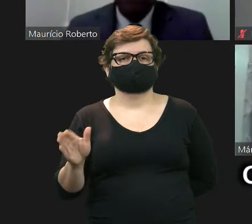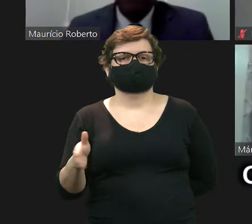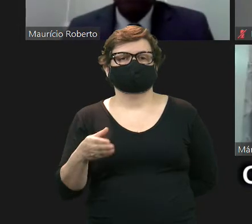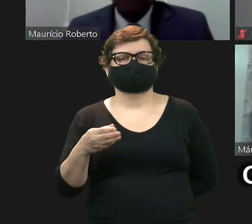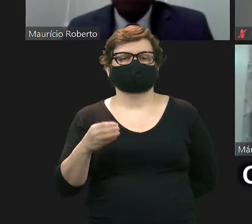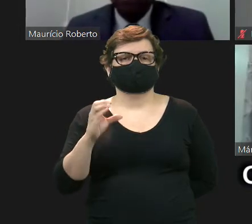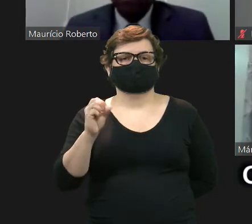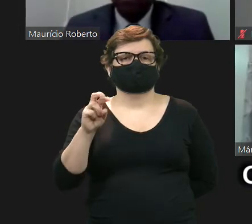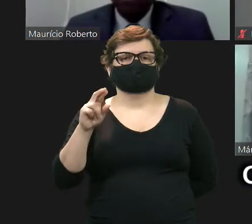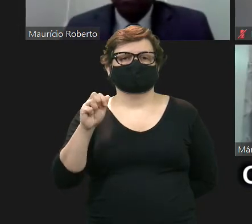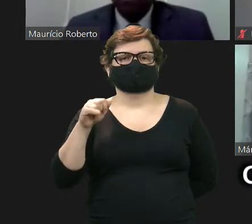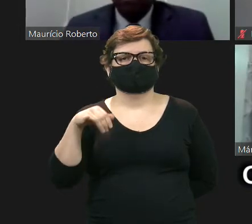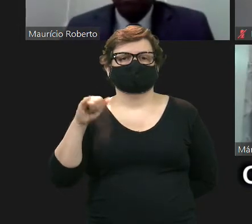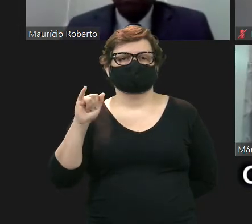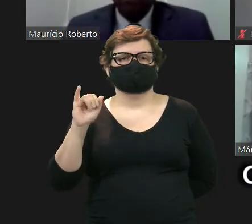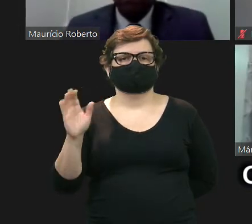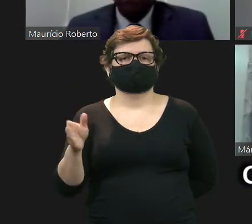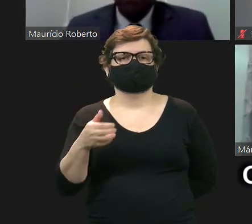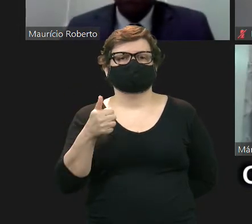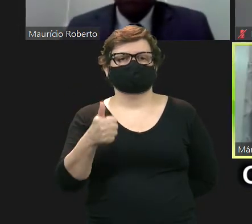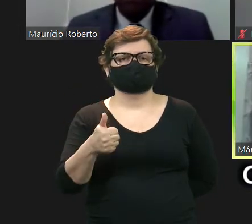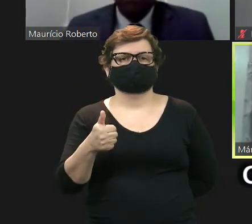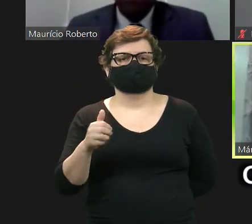Vereador Mário Coraine Júnior. Sim.